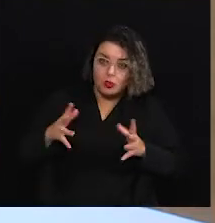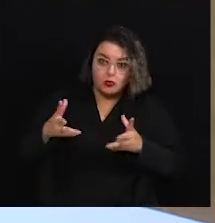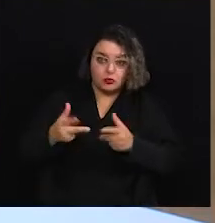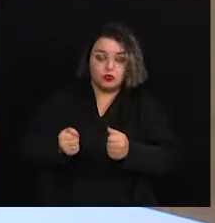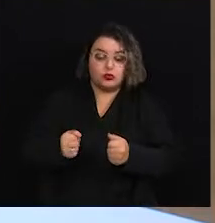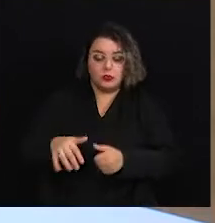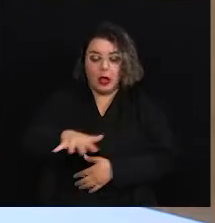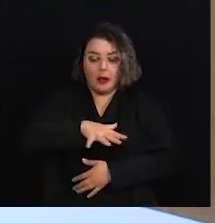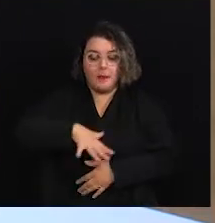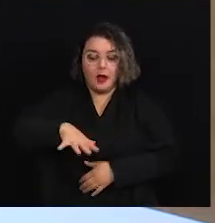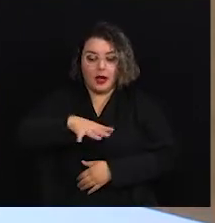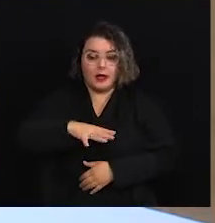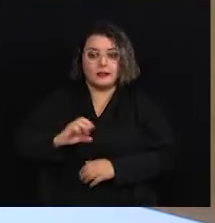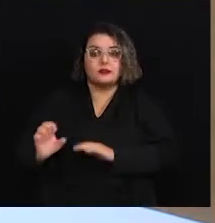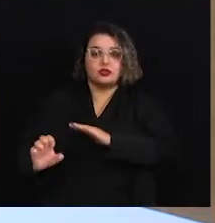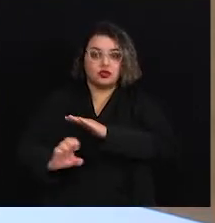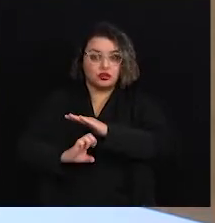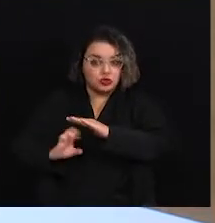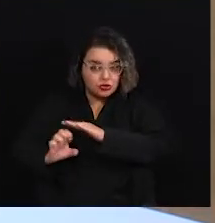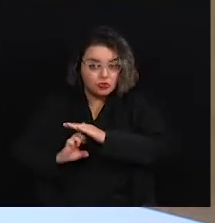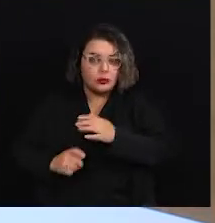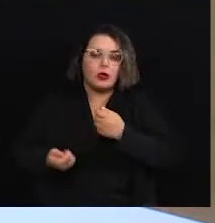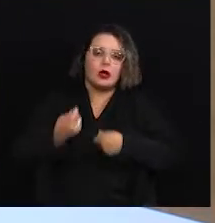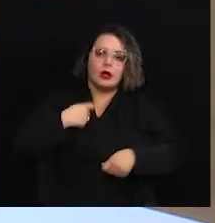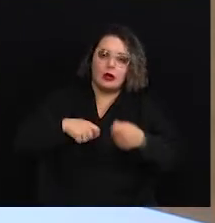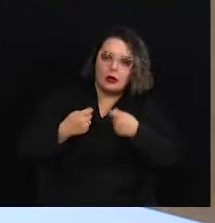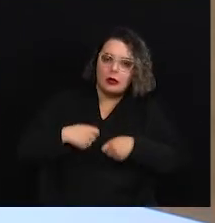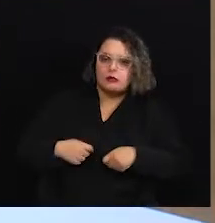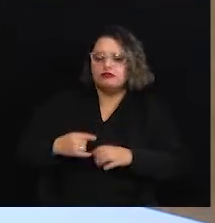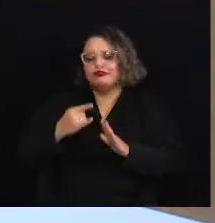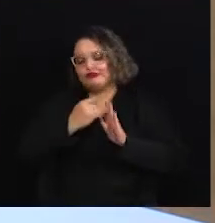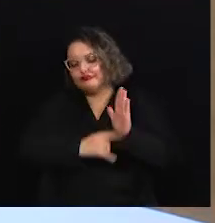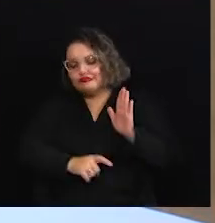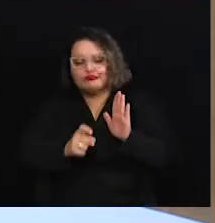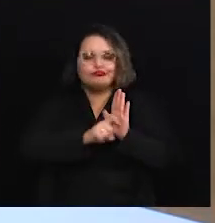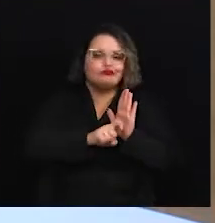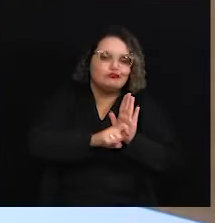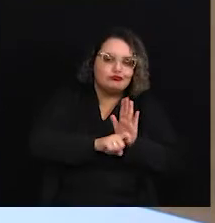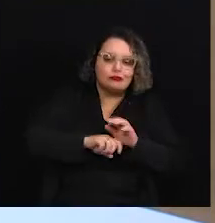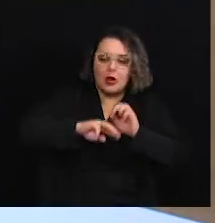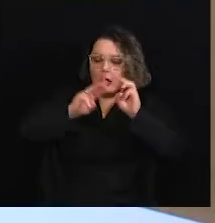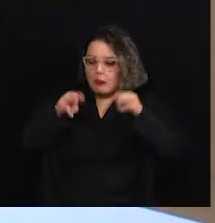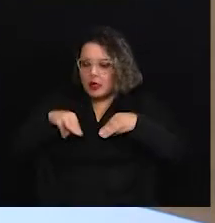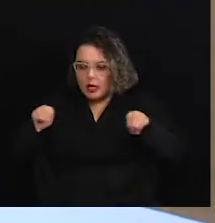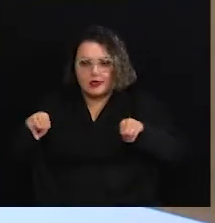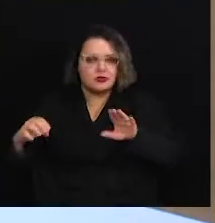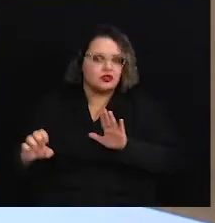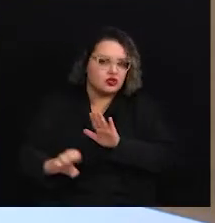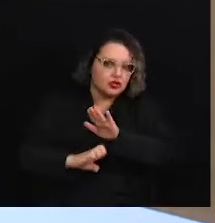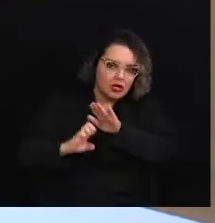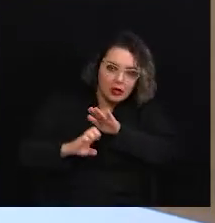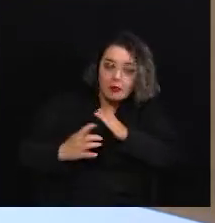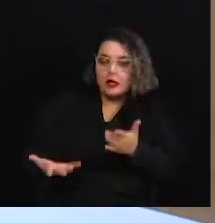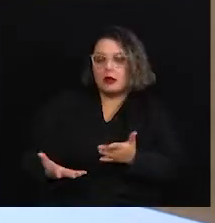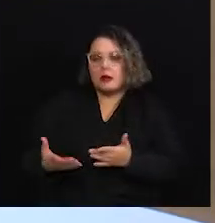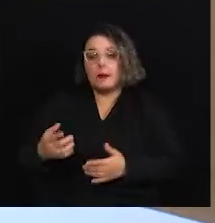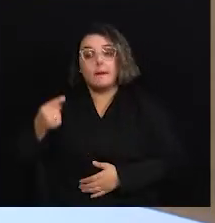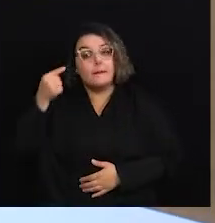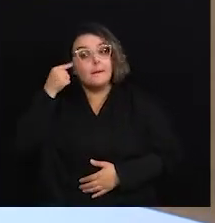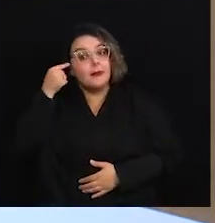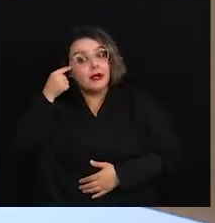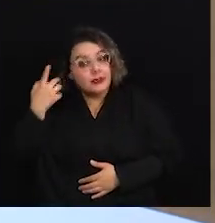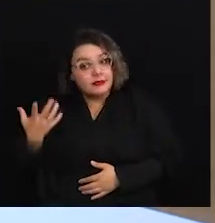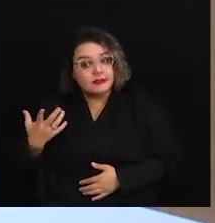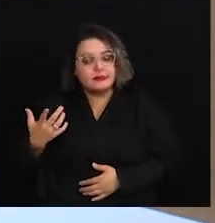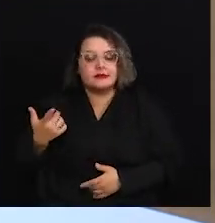toda a parte empresarial, né? Então, desde a parte de administração, burocracia, marketing da empresa, porque ao mesmo tempo que a gente tem que pensar na